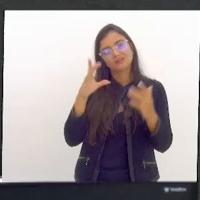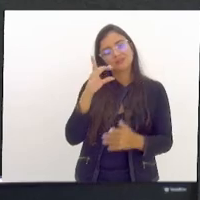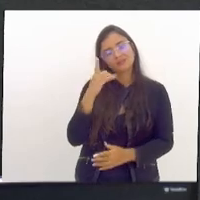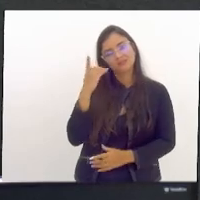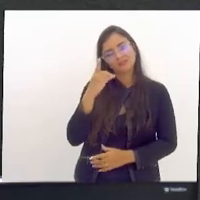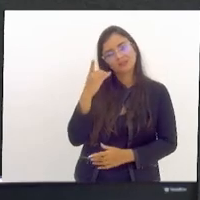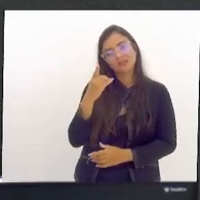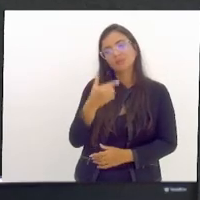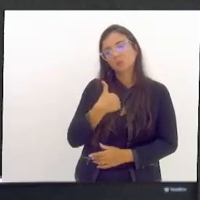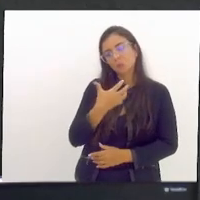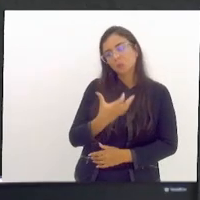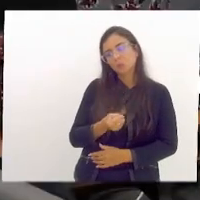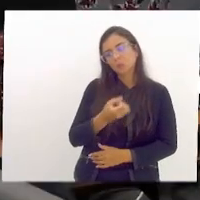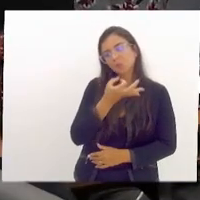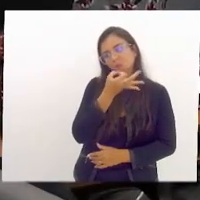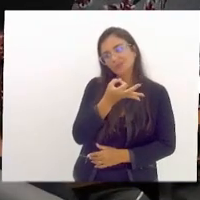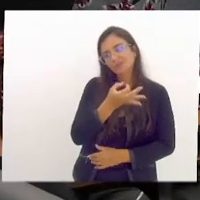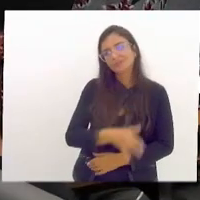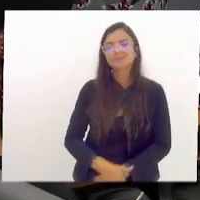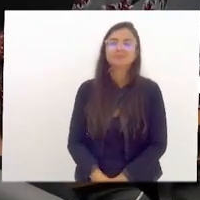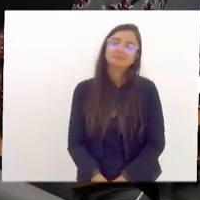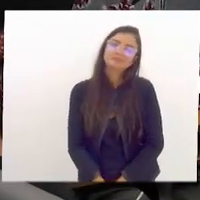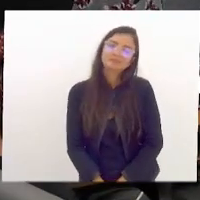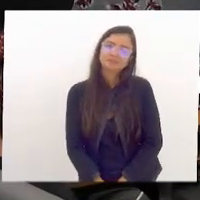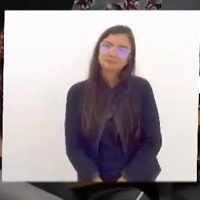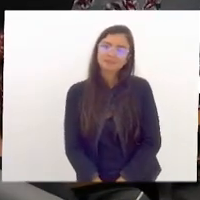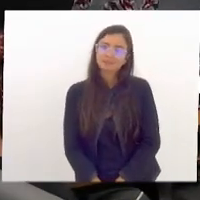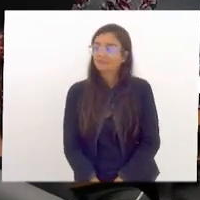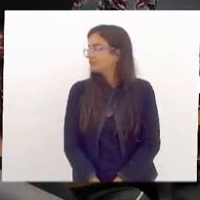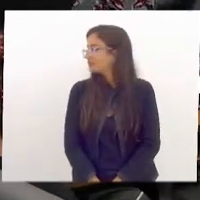O parecer é favorável, presidente.